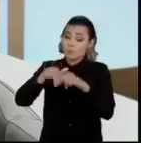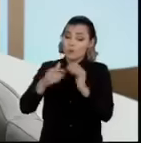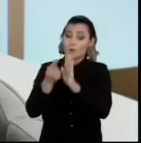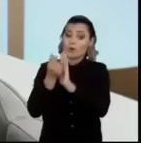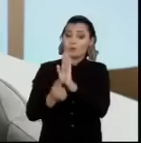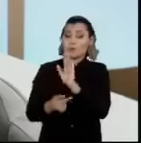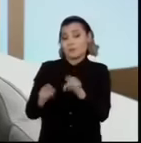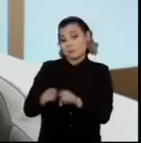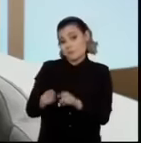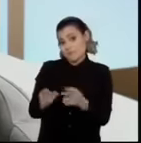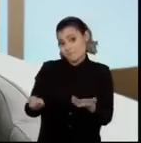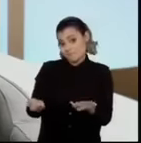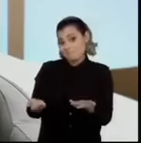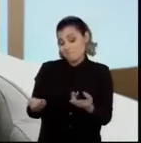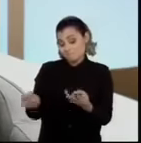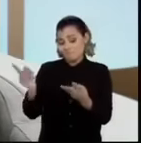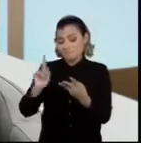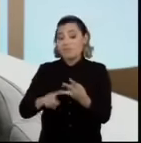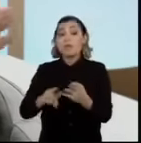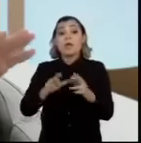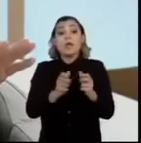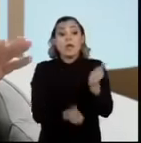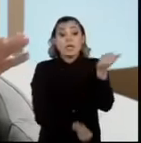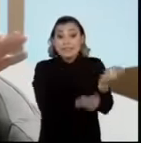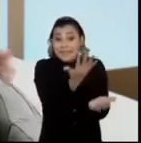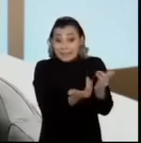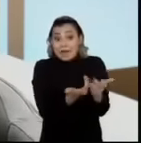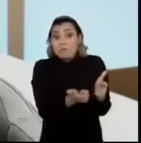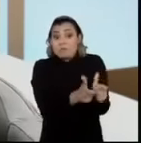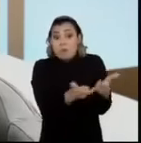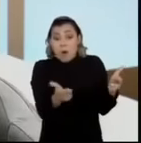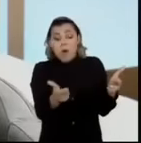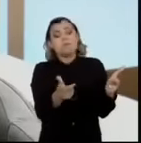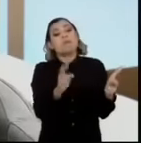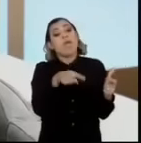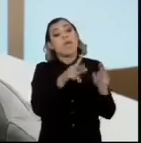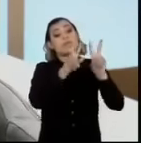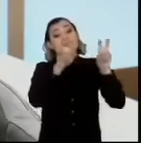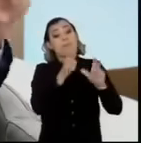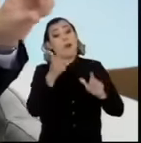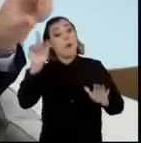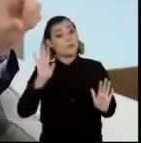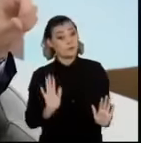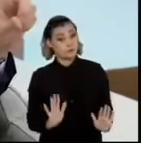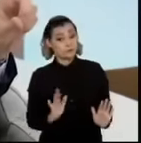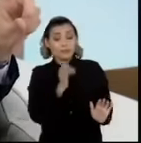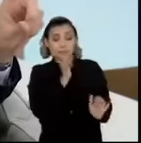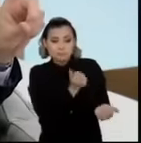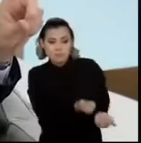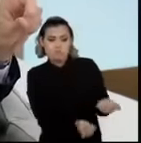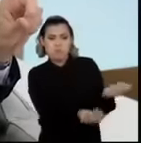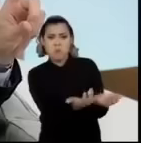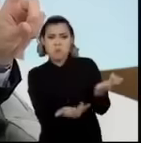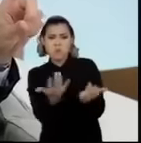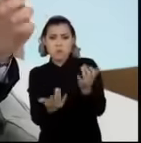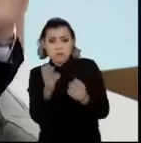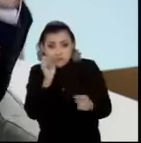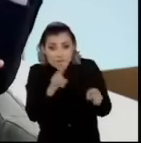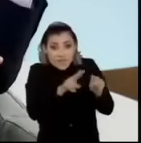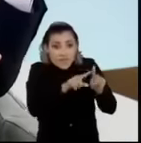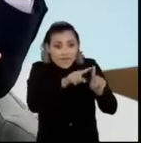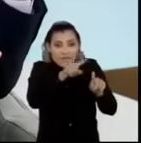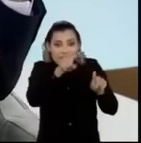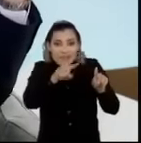orçamentárias. O aumento da queimada é outra história. O aumento da queimada, quando a gente olha o gráfico